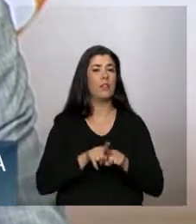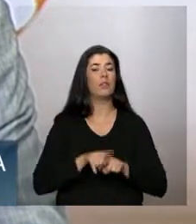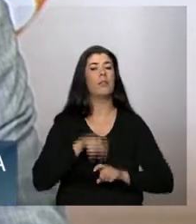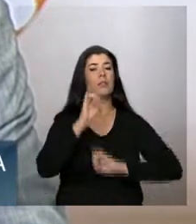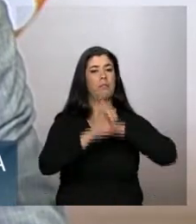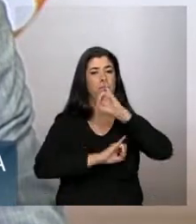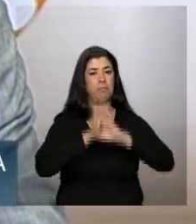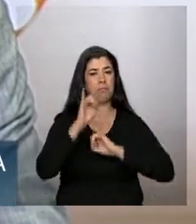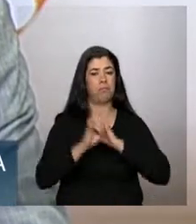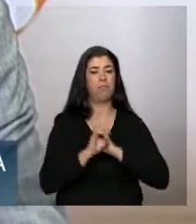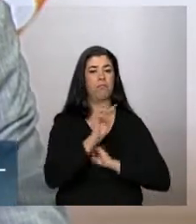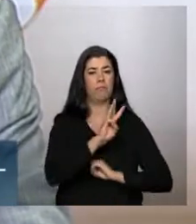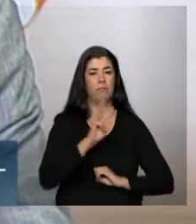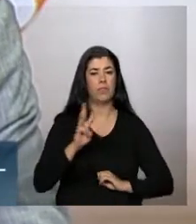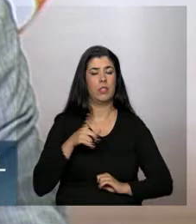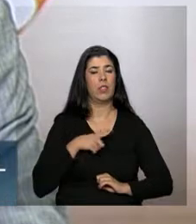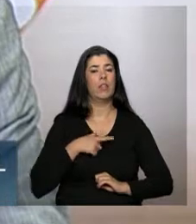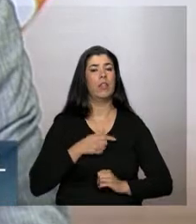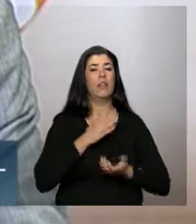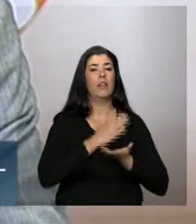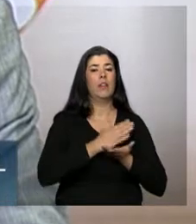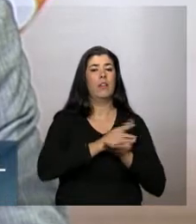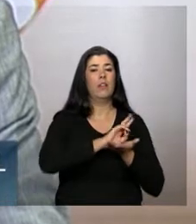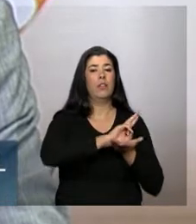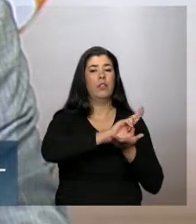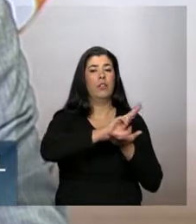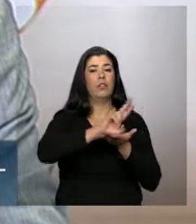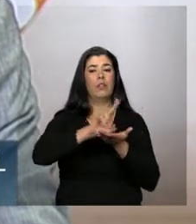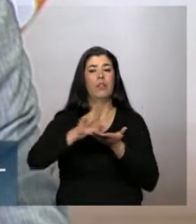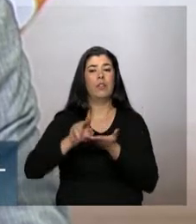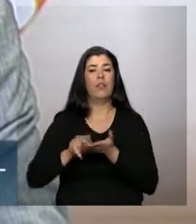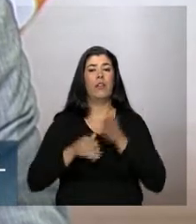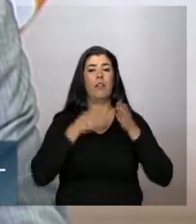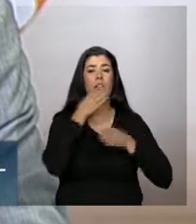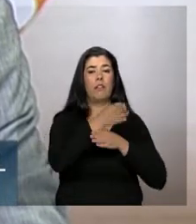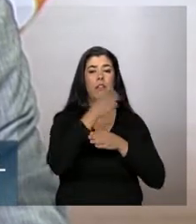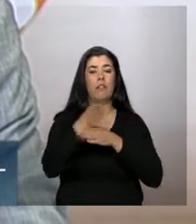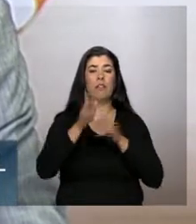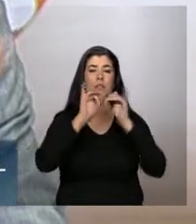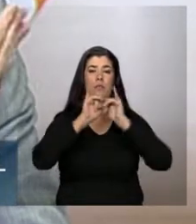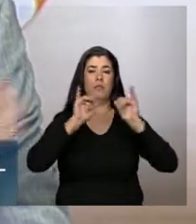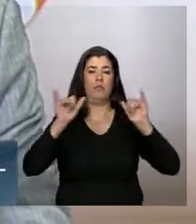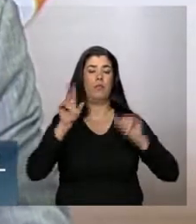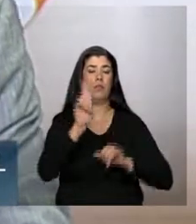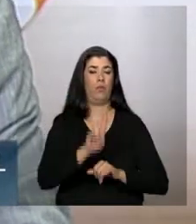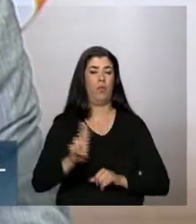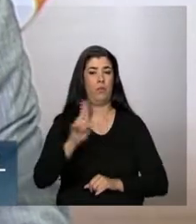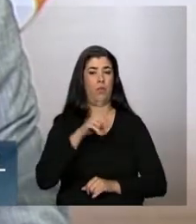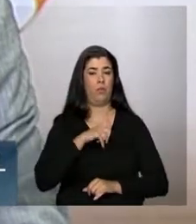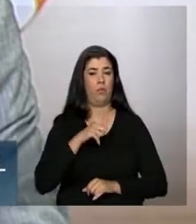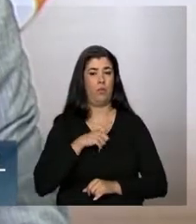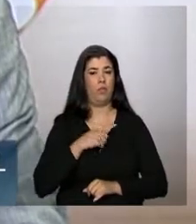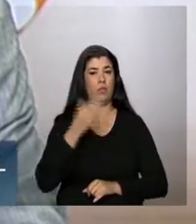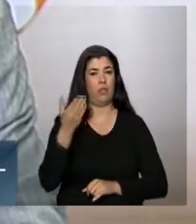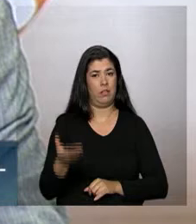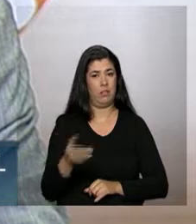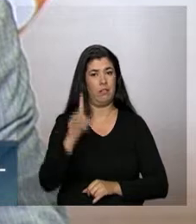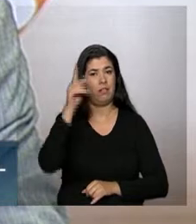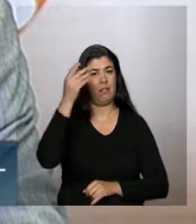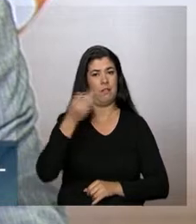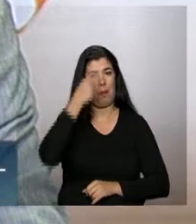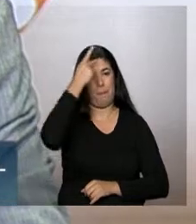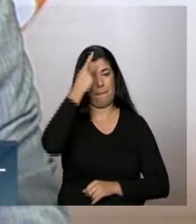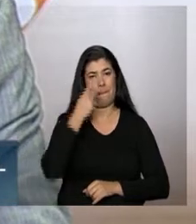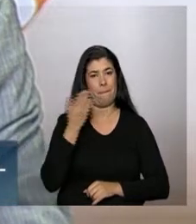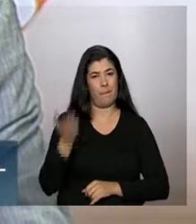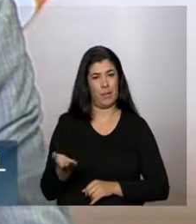sociais para alcançar, porque são segmentos que, de fato, a gente consegue mobilizar, utilizando, naturalmente, o nosso garoto propaganda,